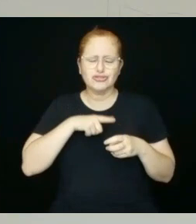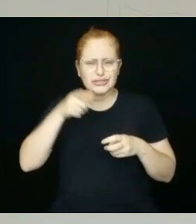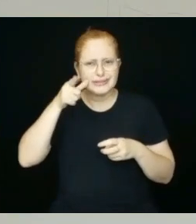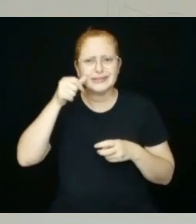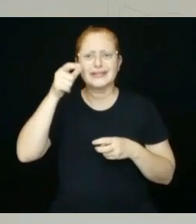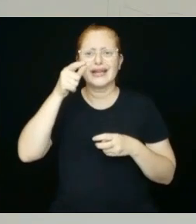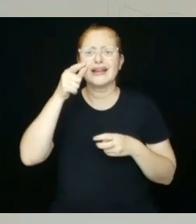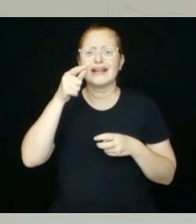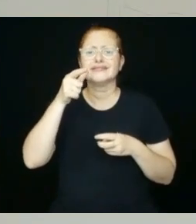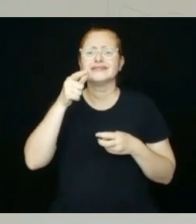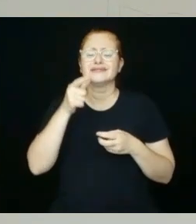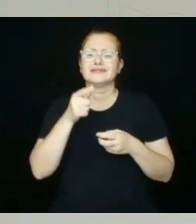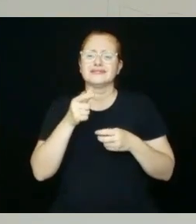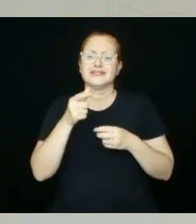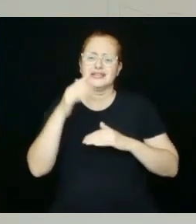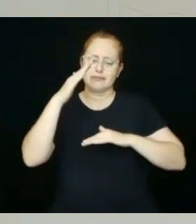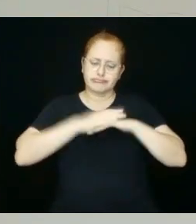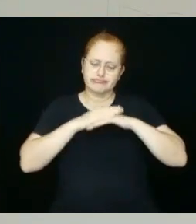interessava, sabe?